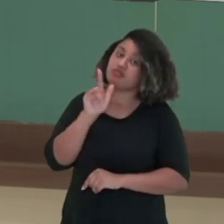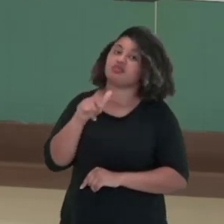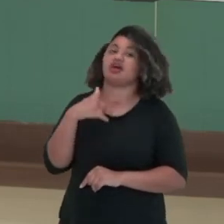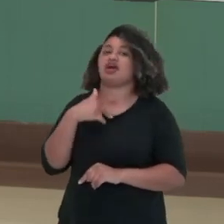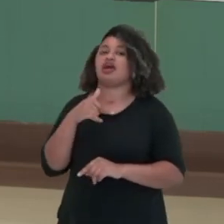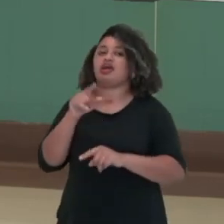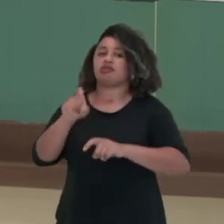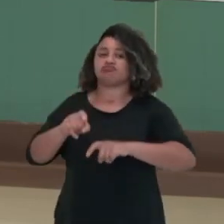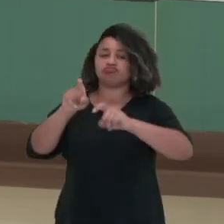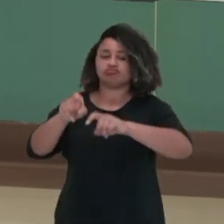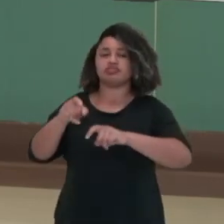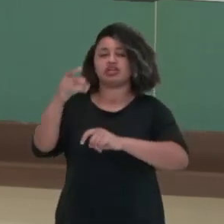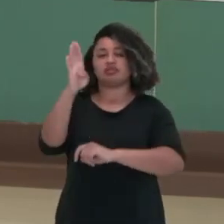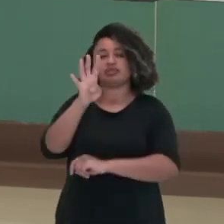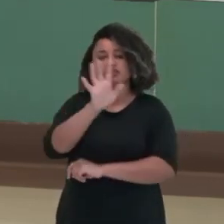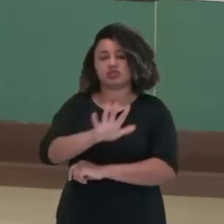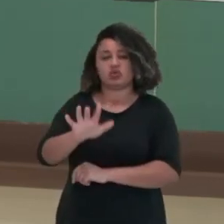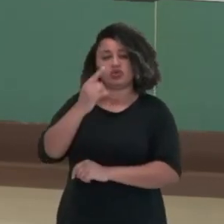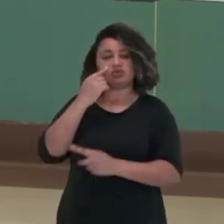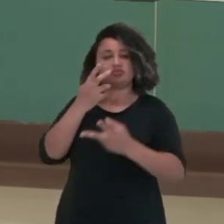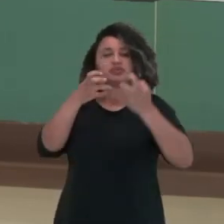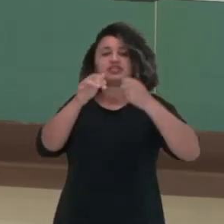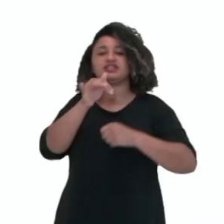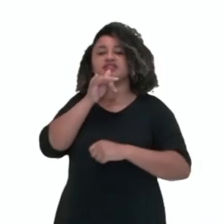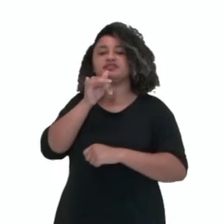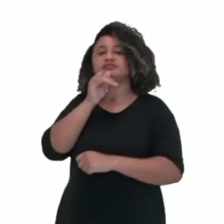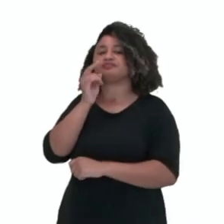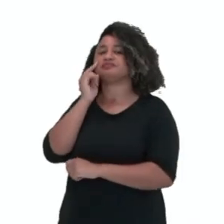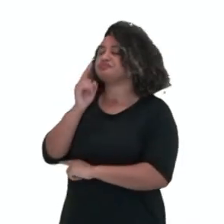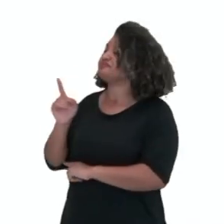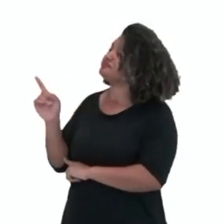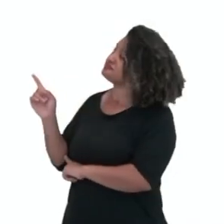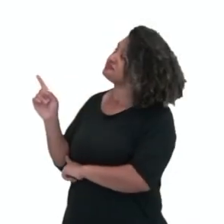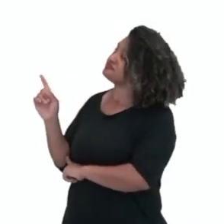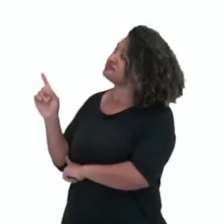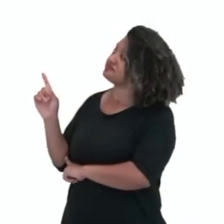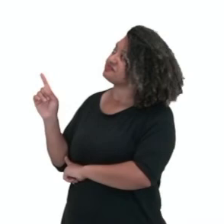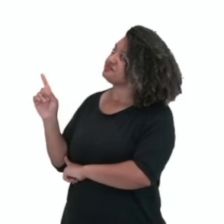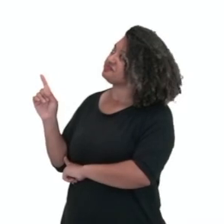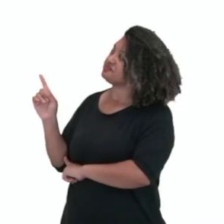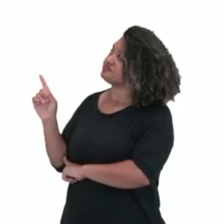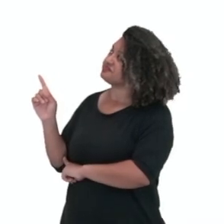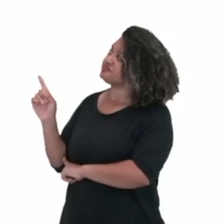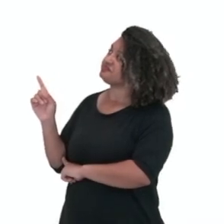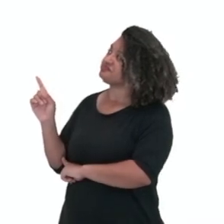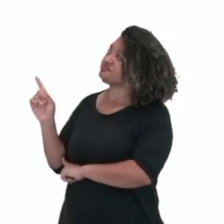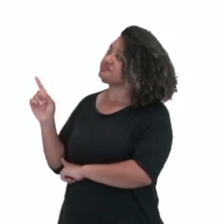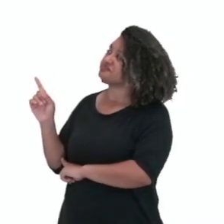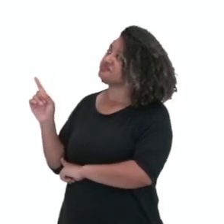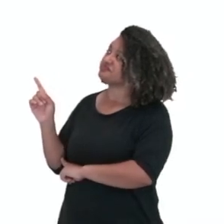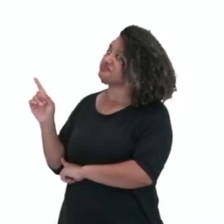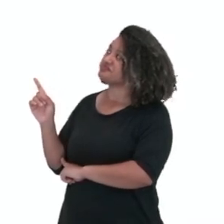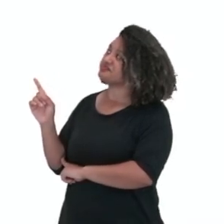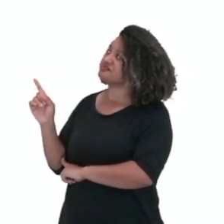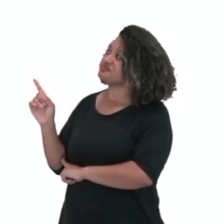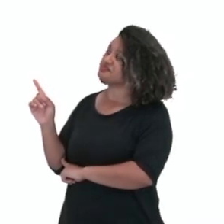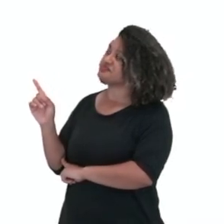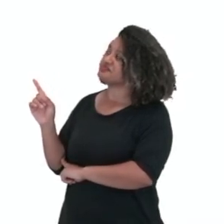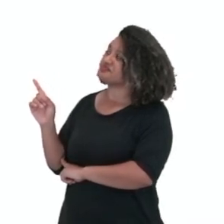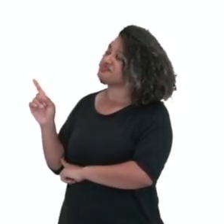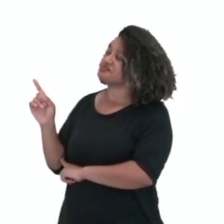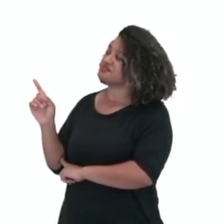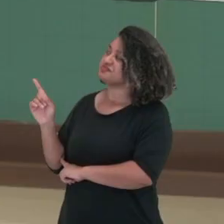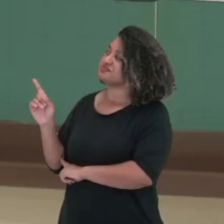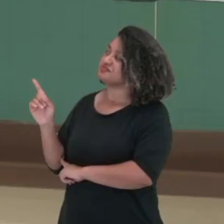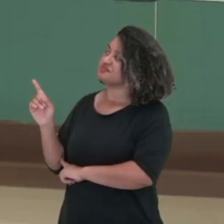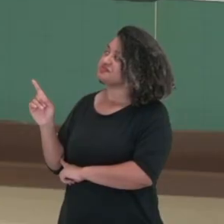produtor agrícola brasileiro. E outro exemplo, Brasília, isto é, a capital do Brasil, né, ou do país,